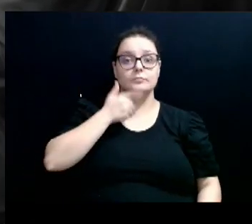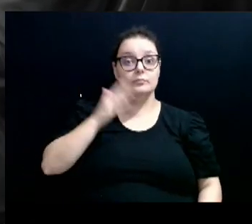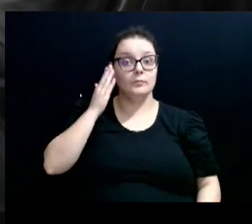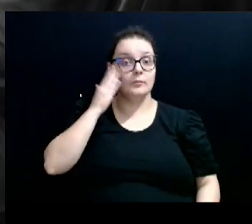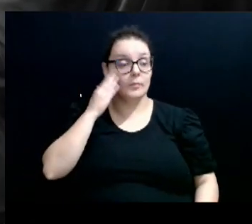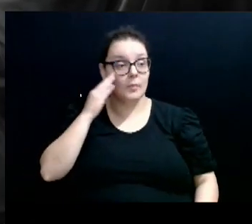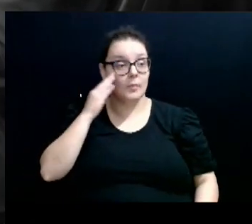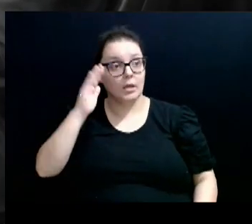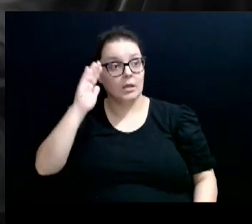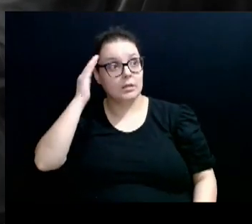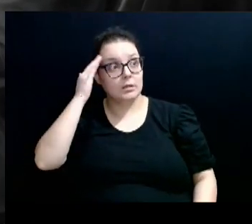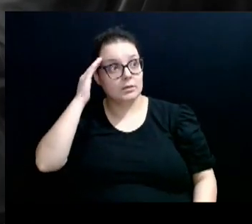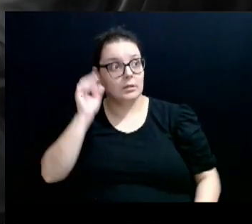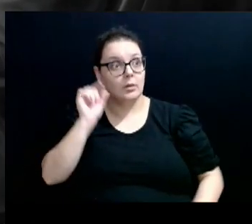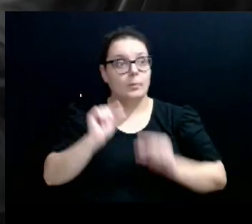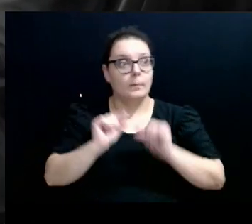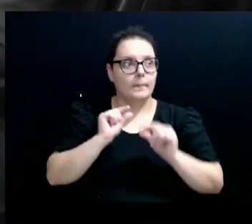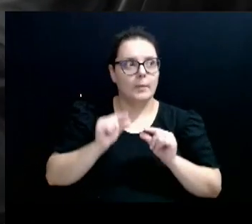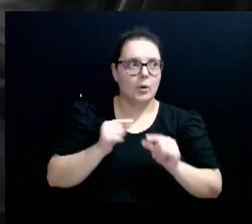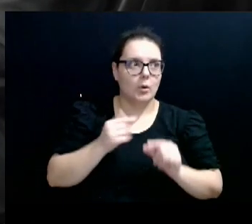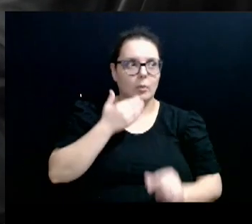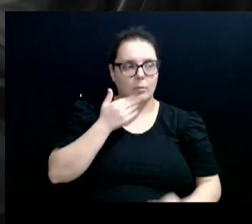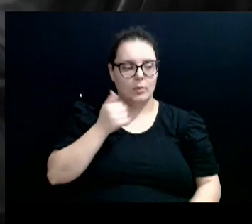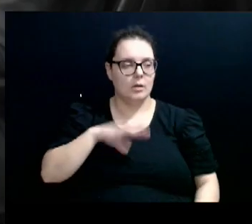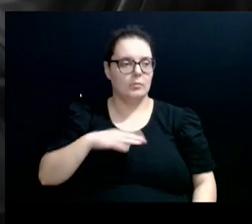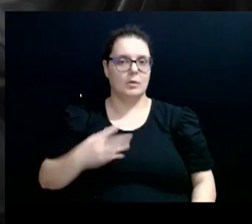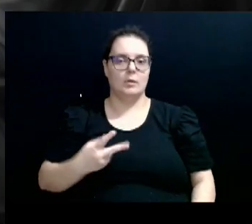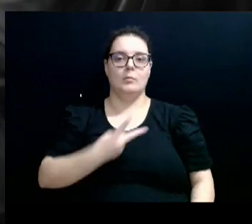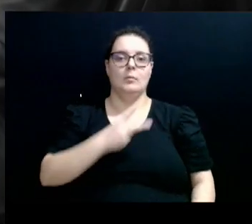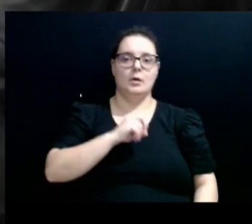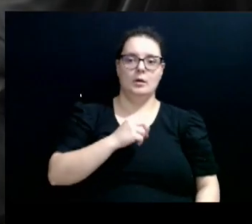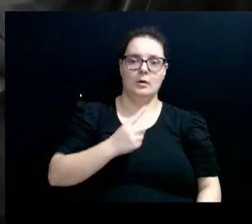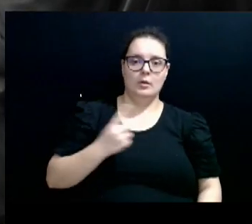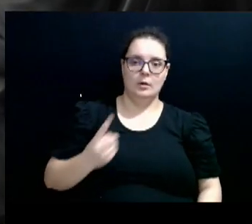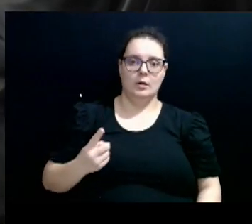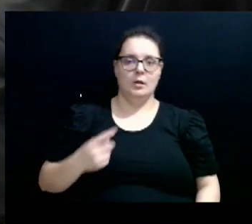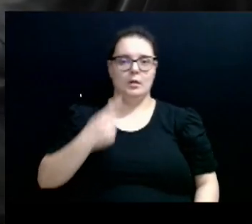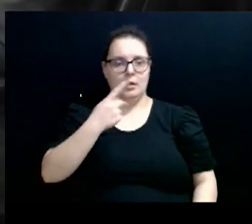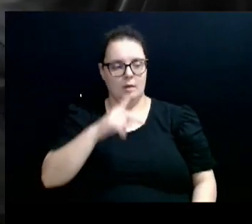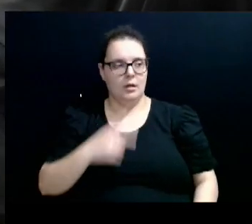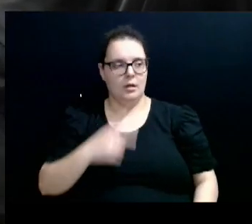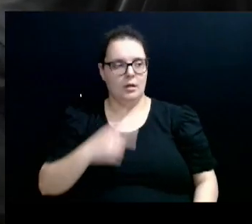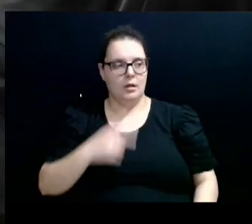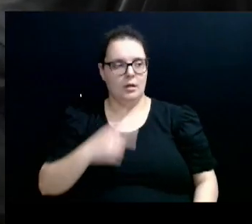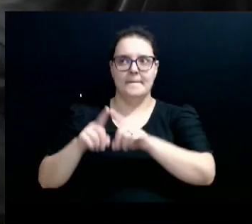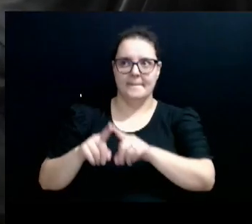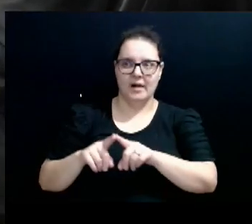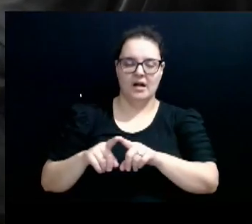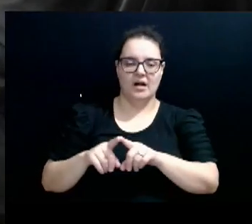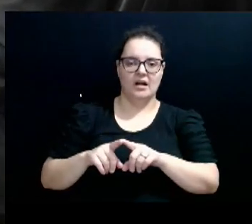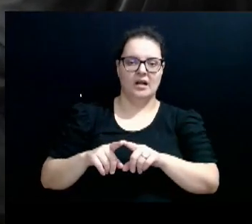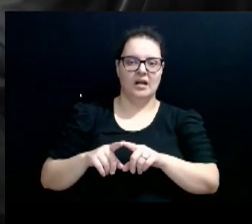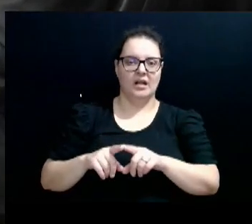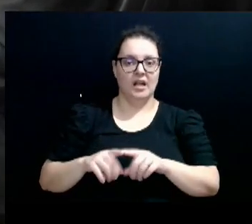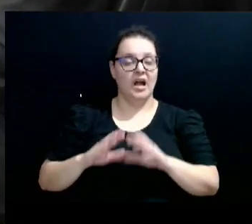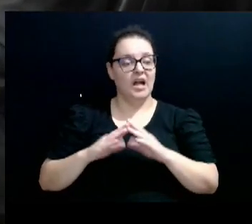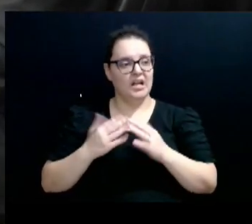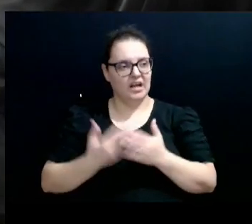cidade. Tem uma lei do senhor de 2011, tem também parceria cidadania nas escolas e creches, que vem tudo ao